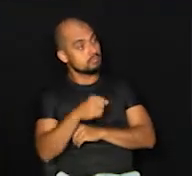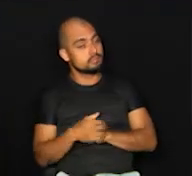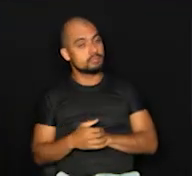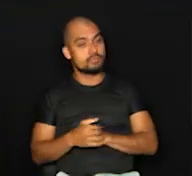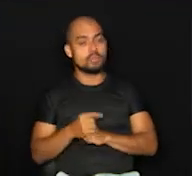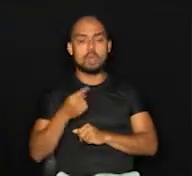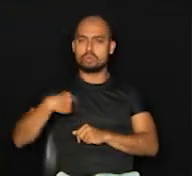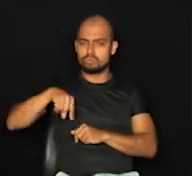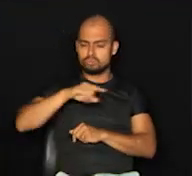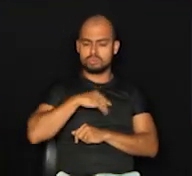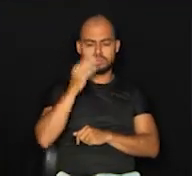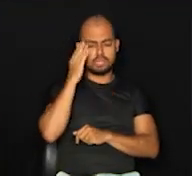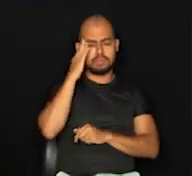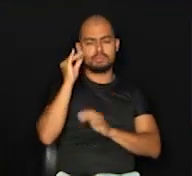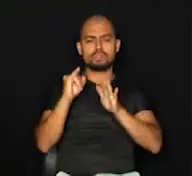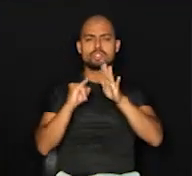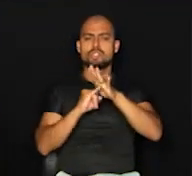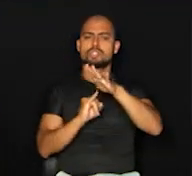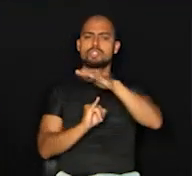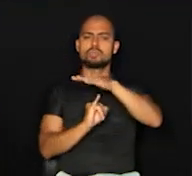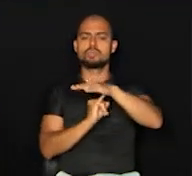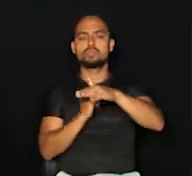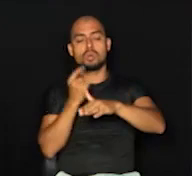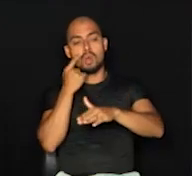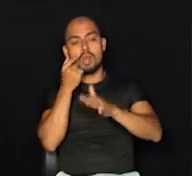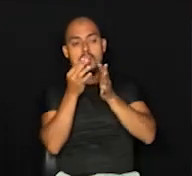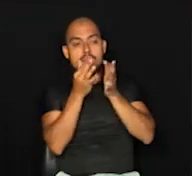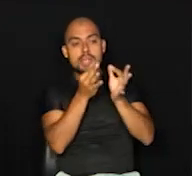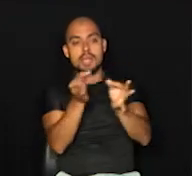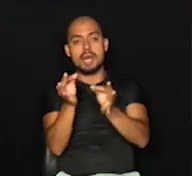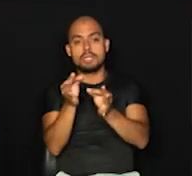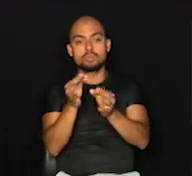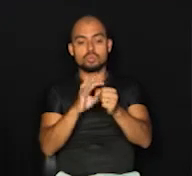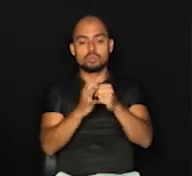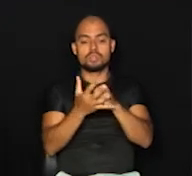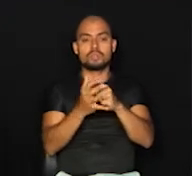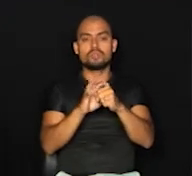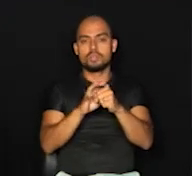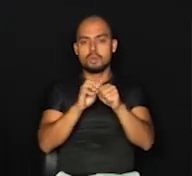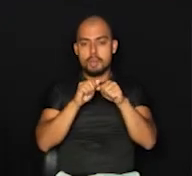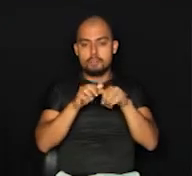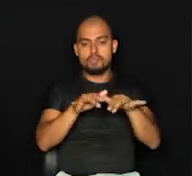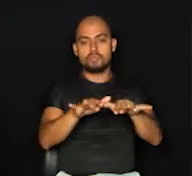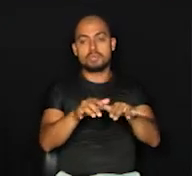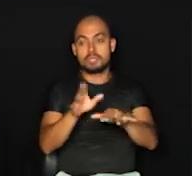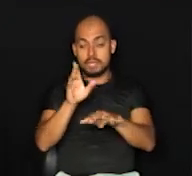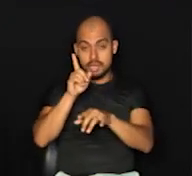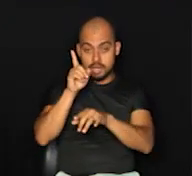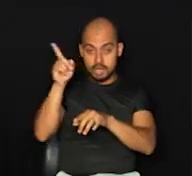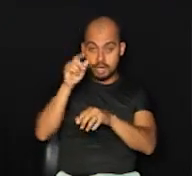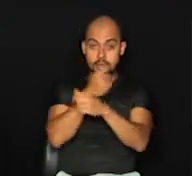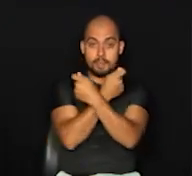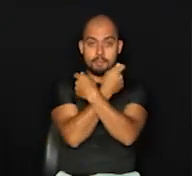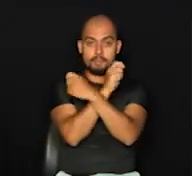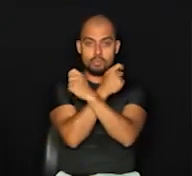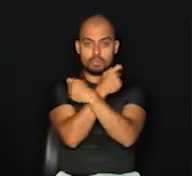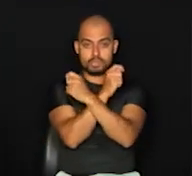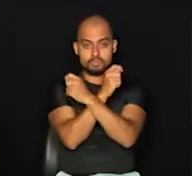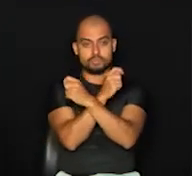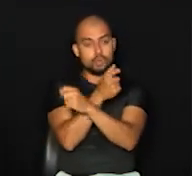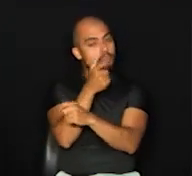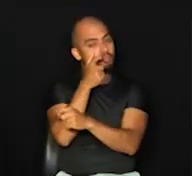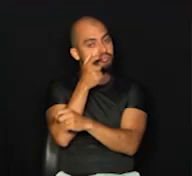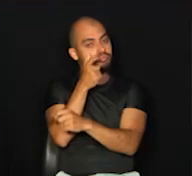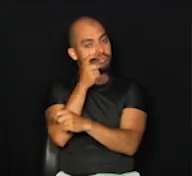muitos institutos têm observado os impactos da pandemia e no observatório da PUC isso não é diferente. Só que esses